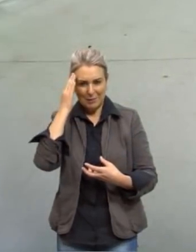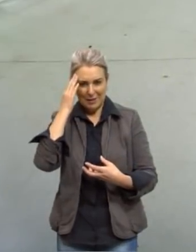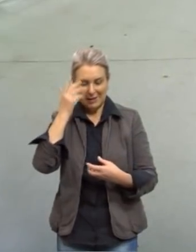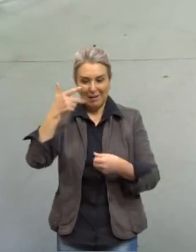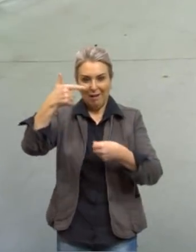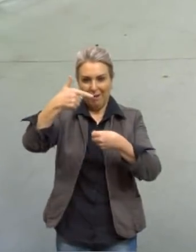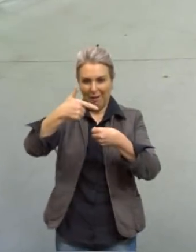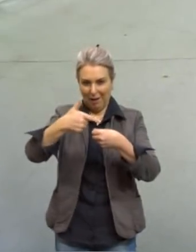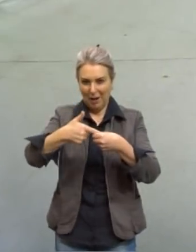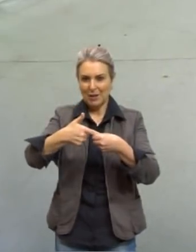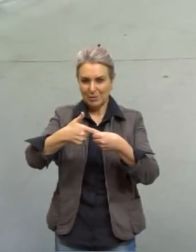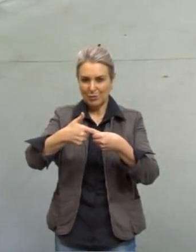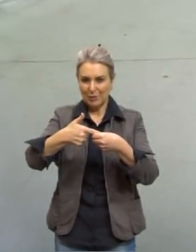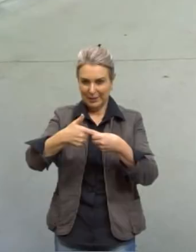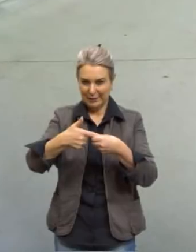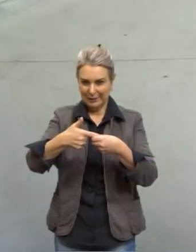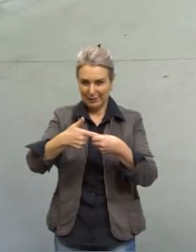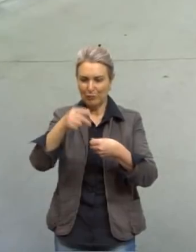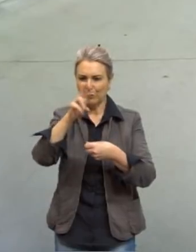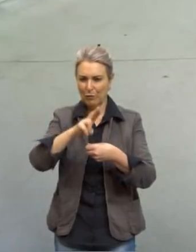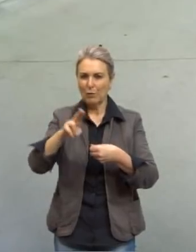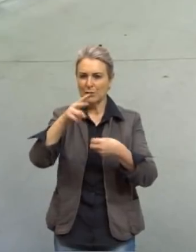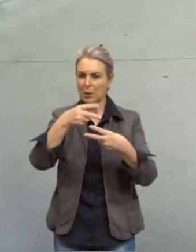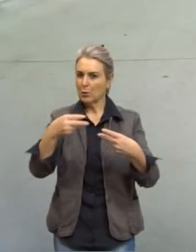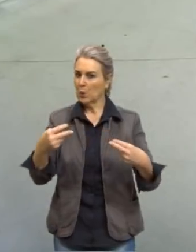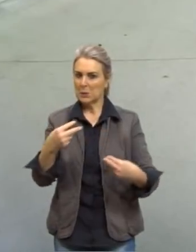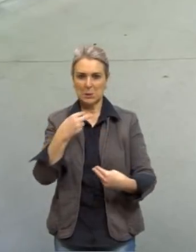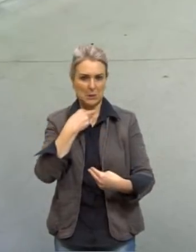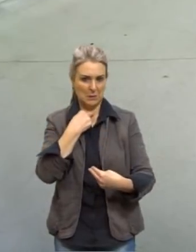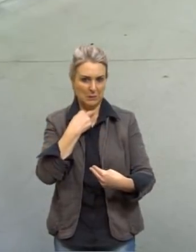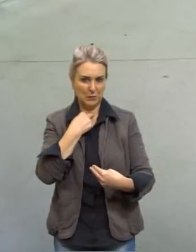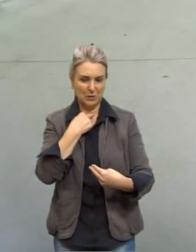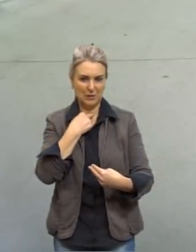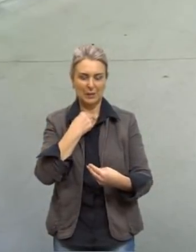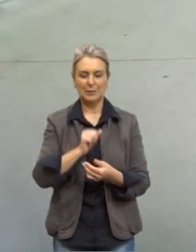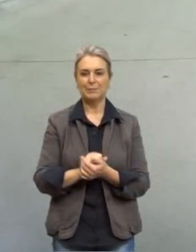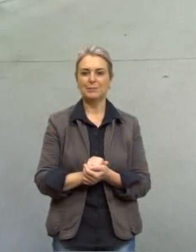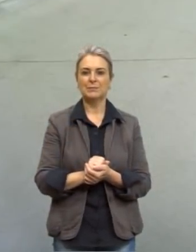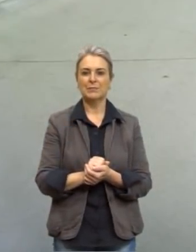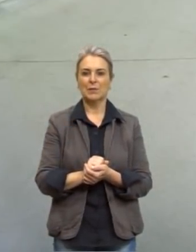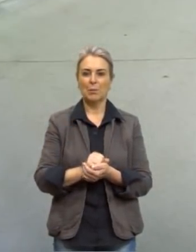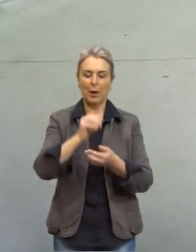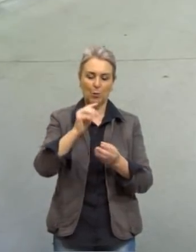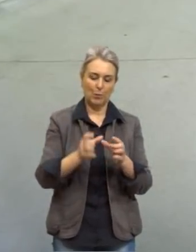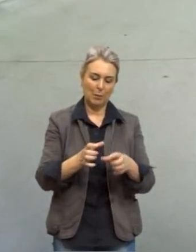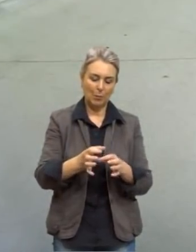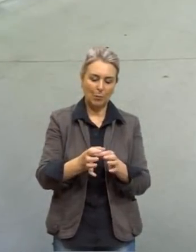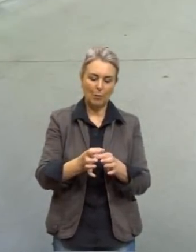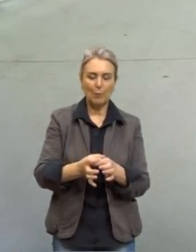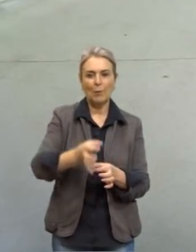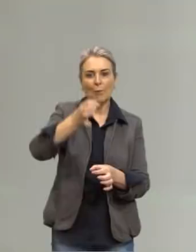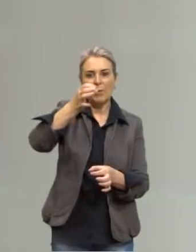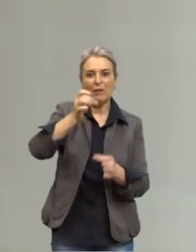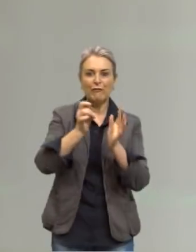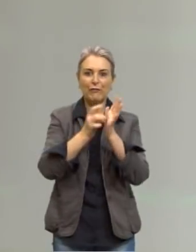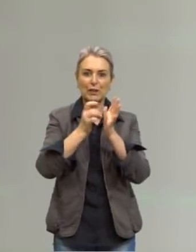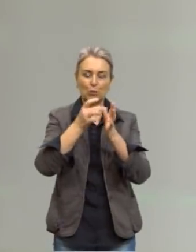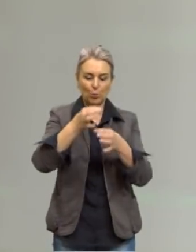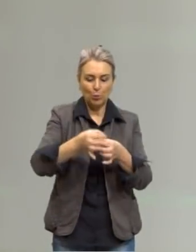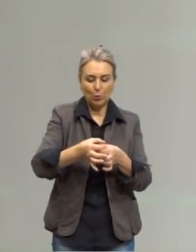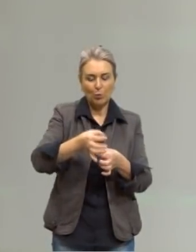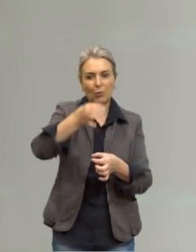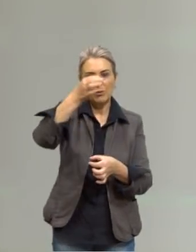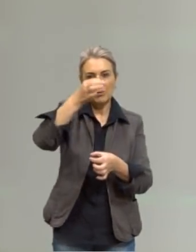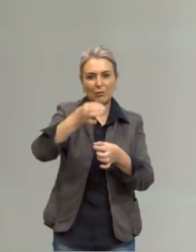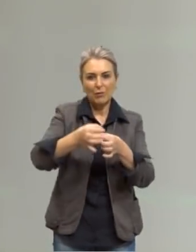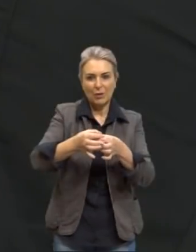nós encerrar a aula de hoje e eu pego uma proveta e o que que é uma